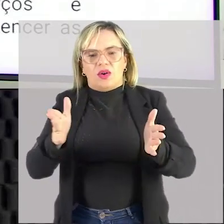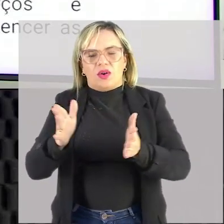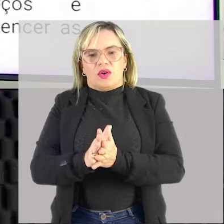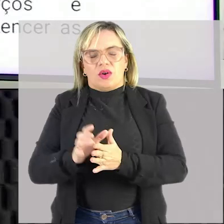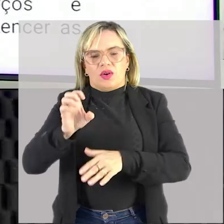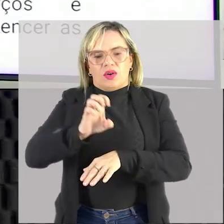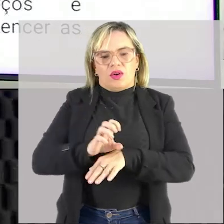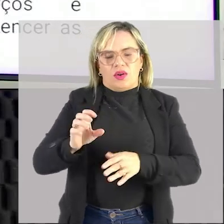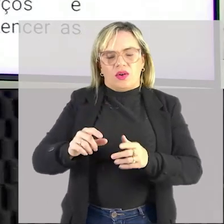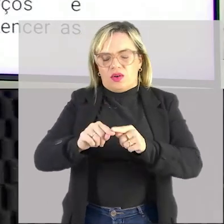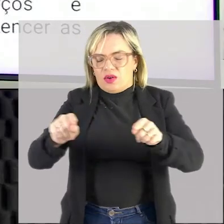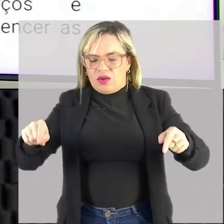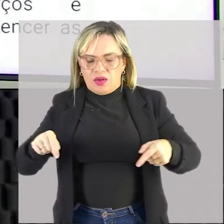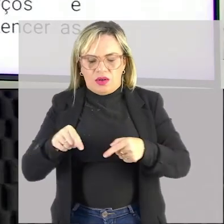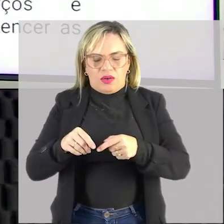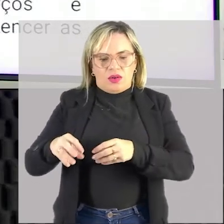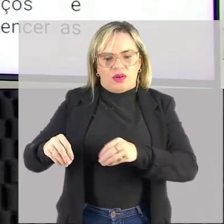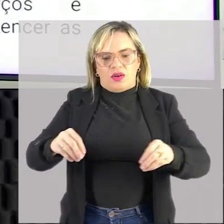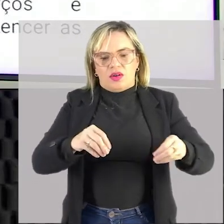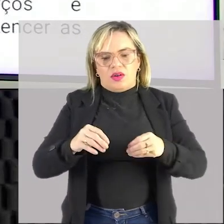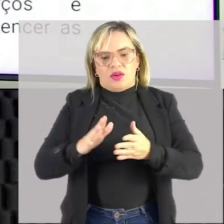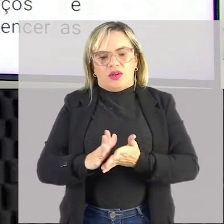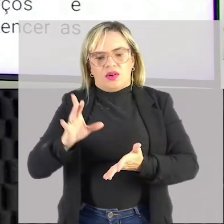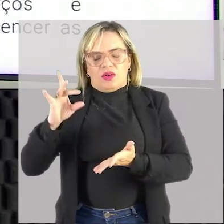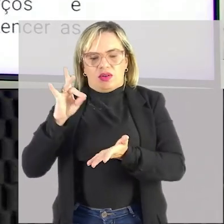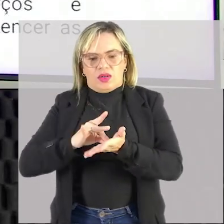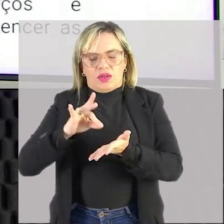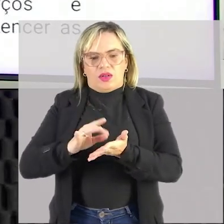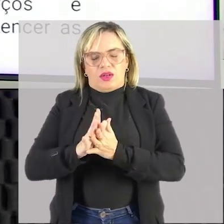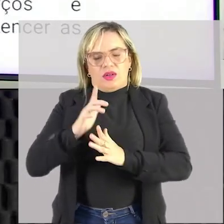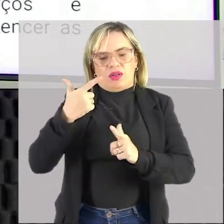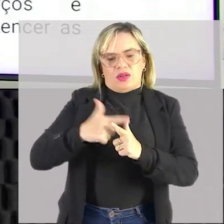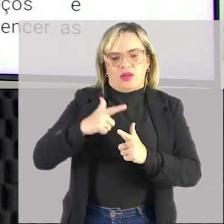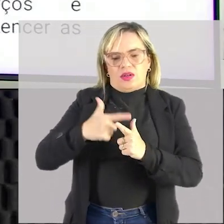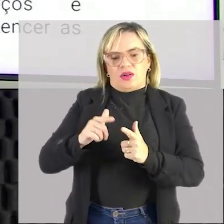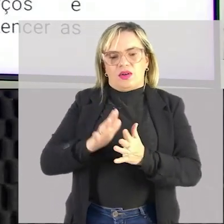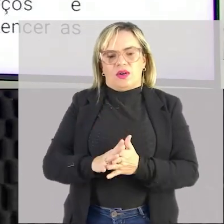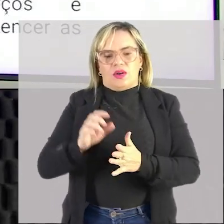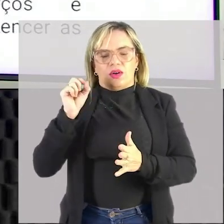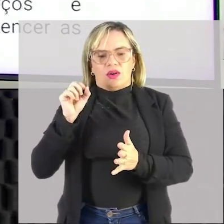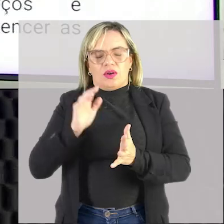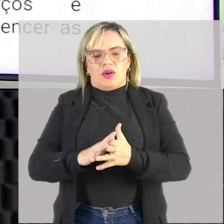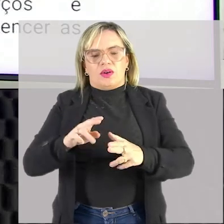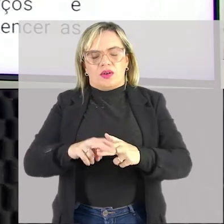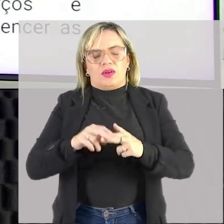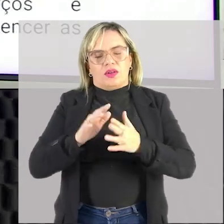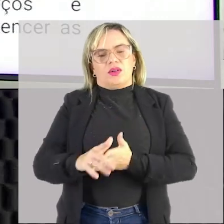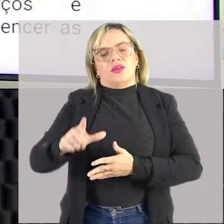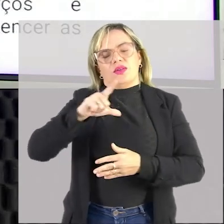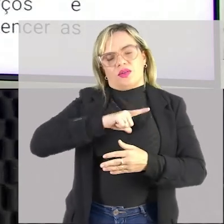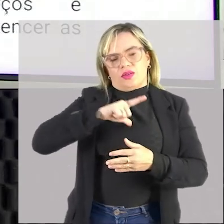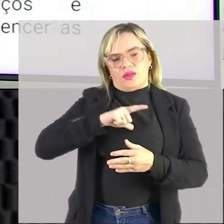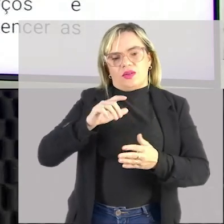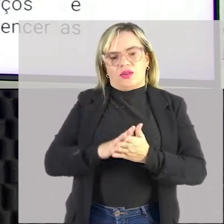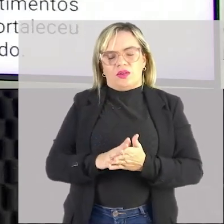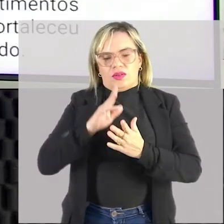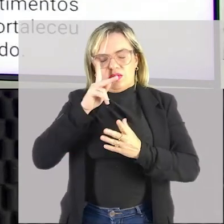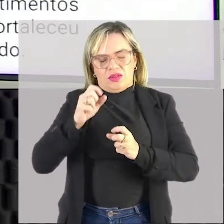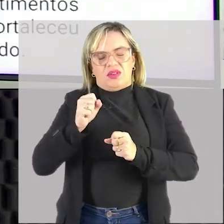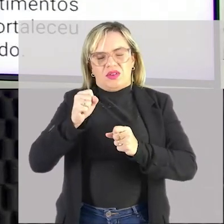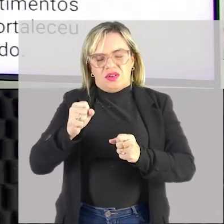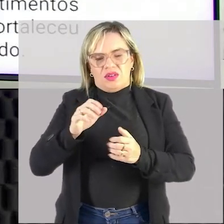estado, o território. Isso, de fato, trouxe, né, os problemas e por isso que existiu grandes esforços,